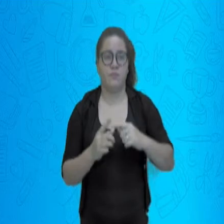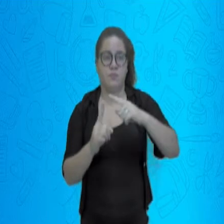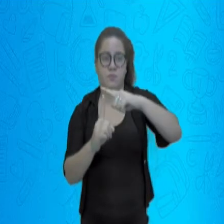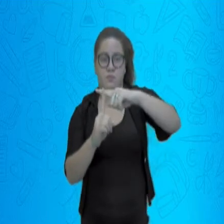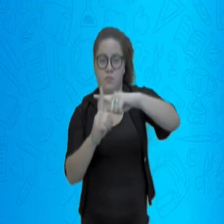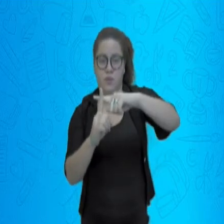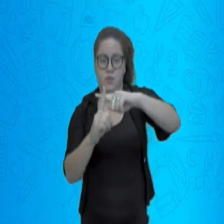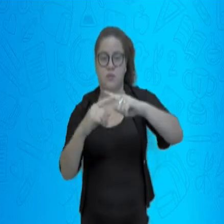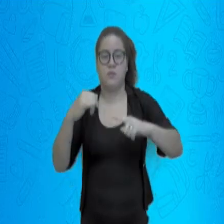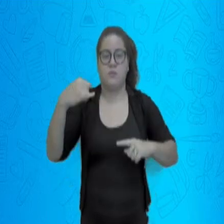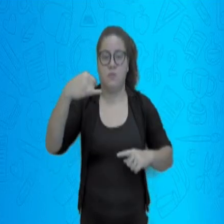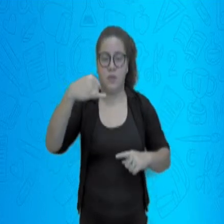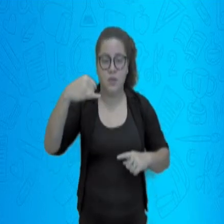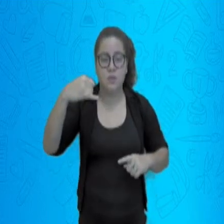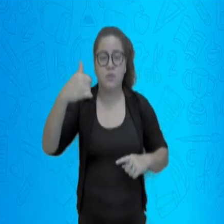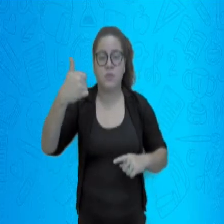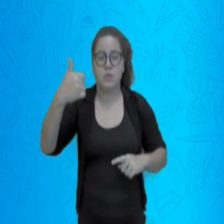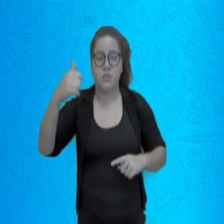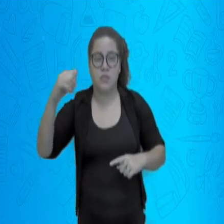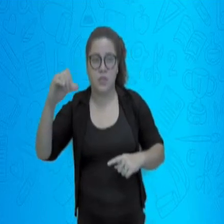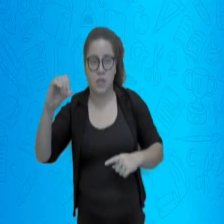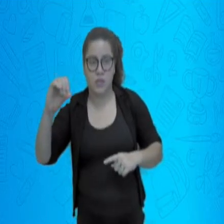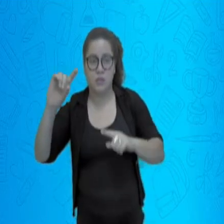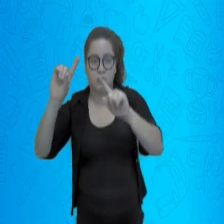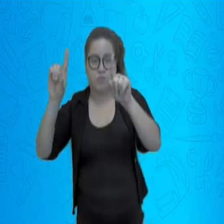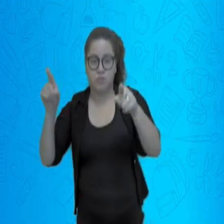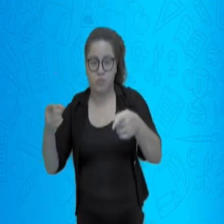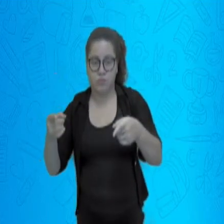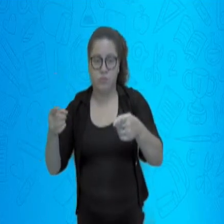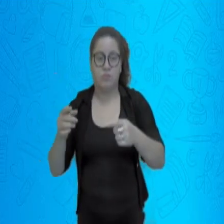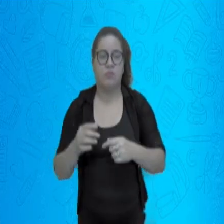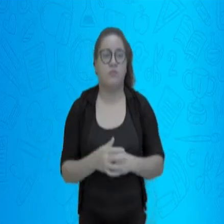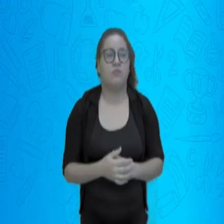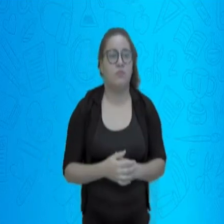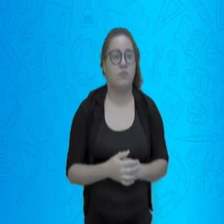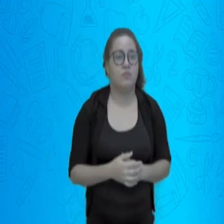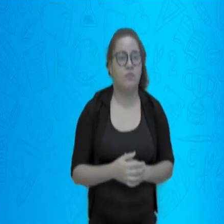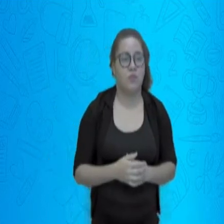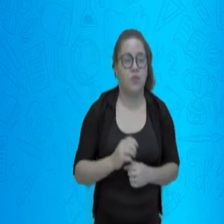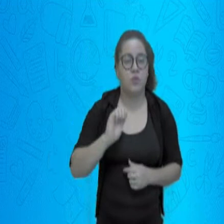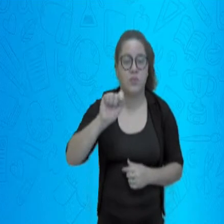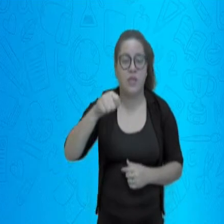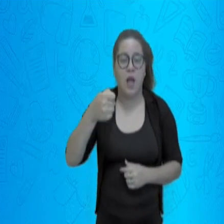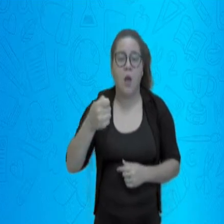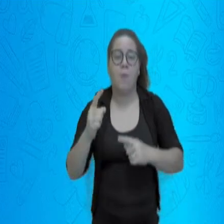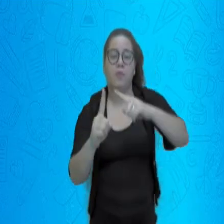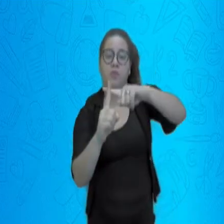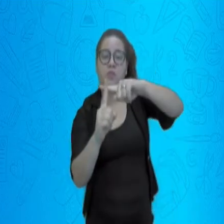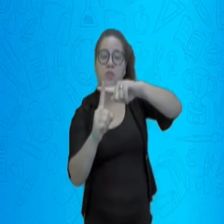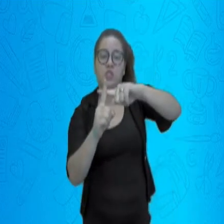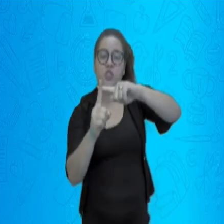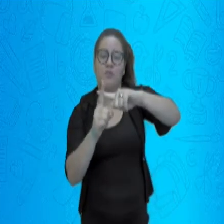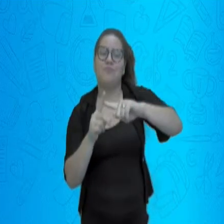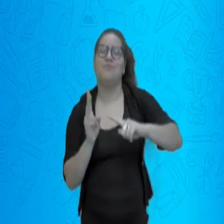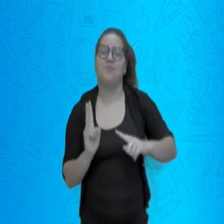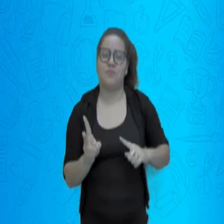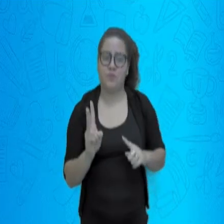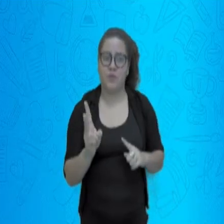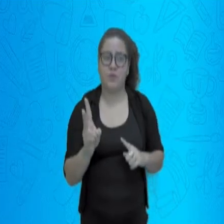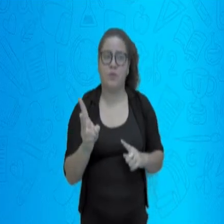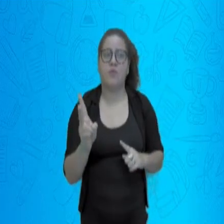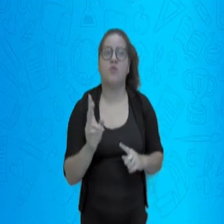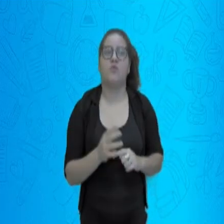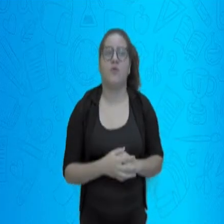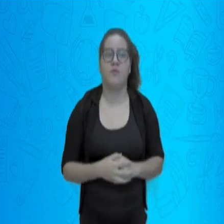mais menos 10, se aqui o sinal é positivo, ele vai permanecer, olha, aqui